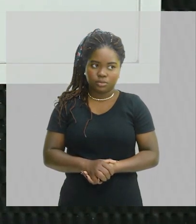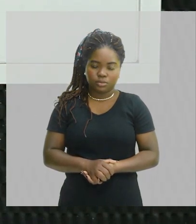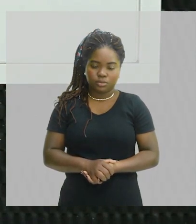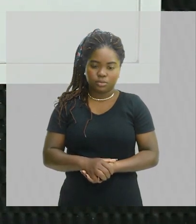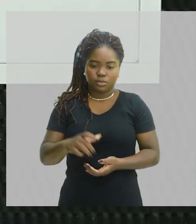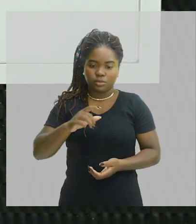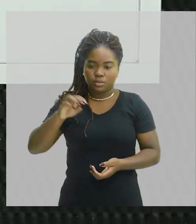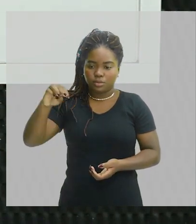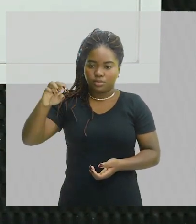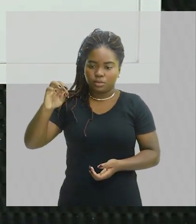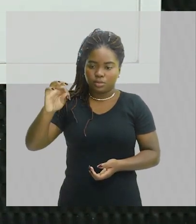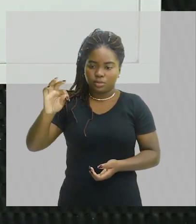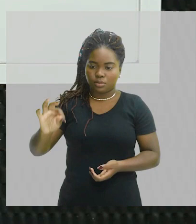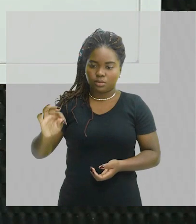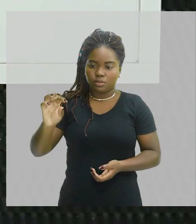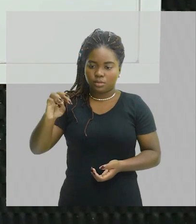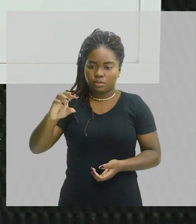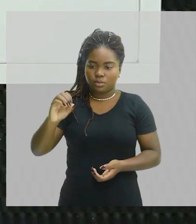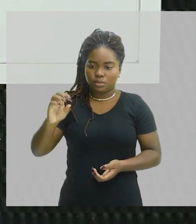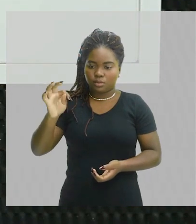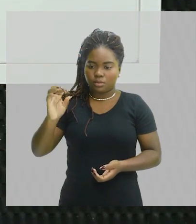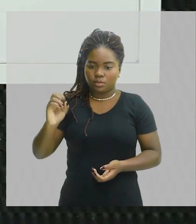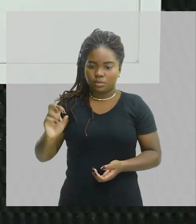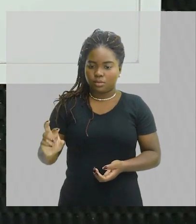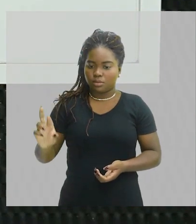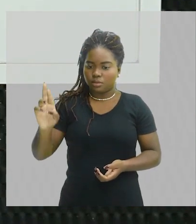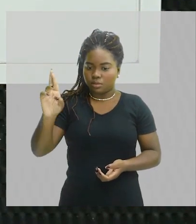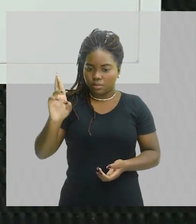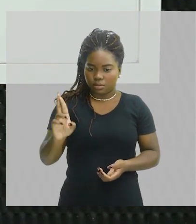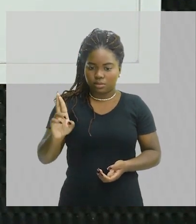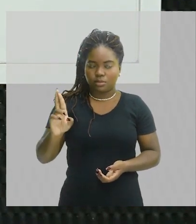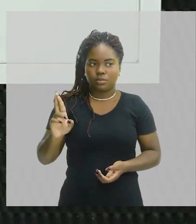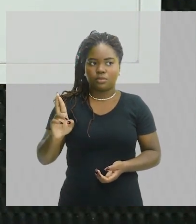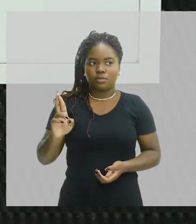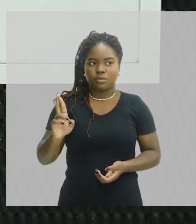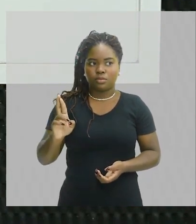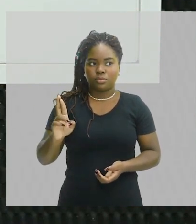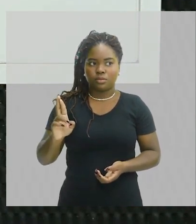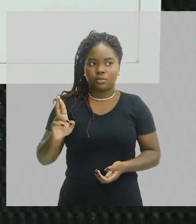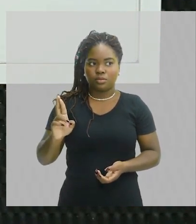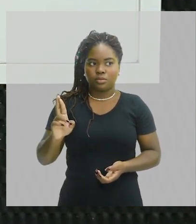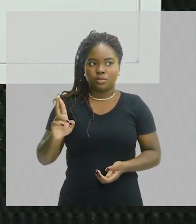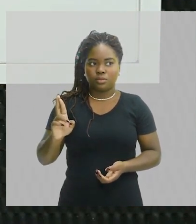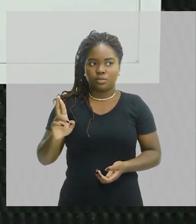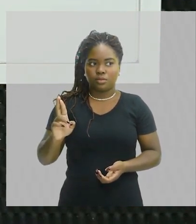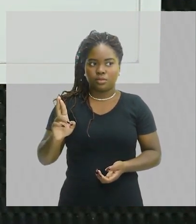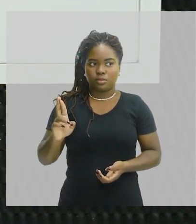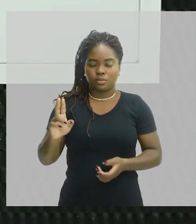um motor, que nós vamos representar ele como um